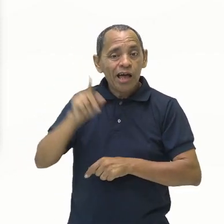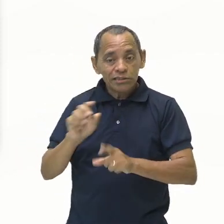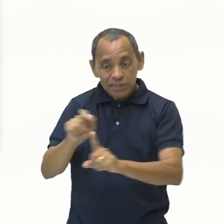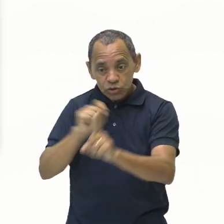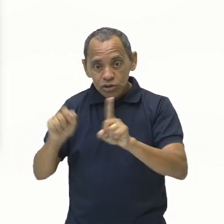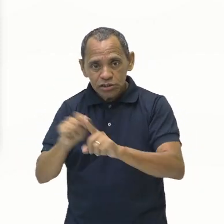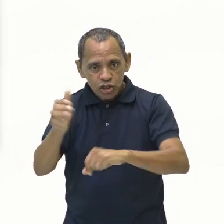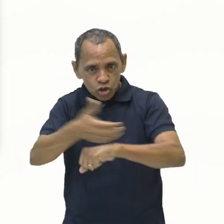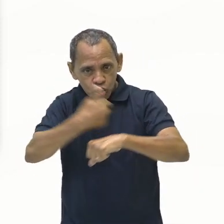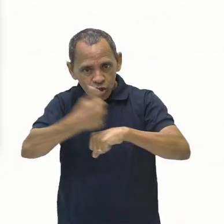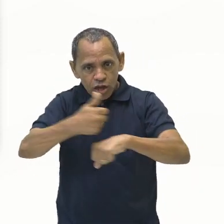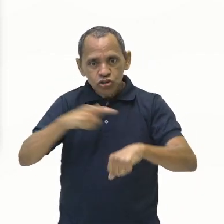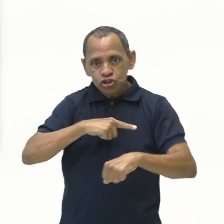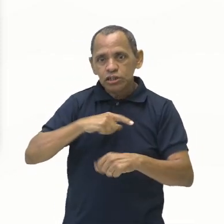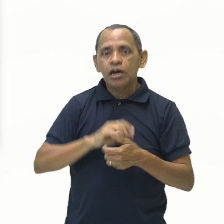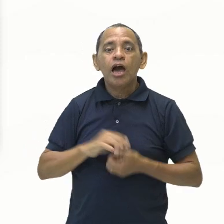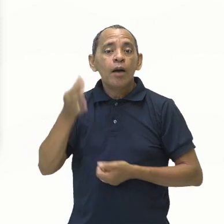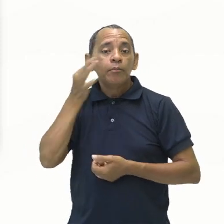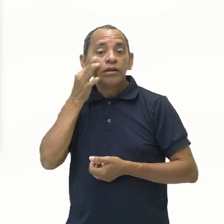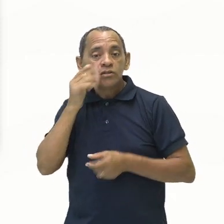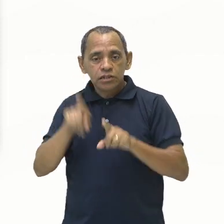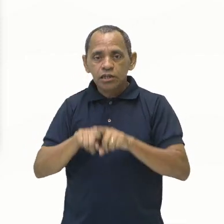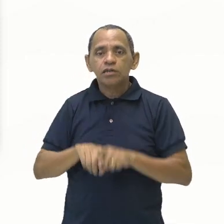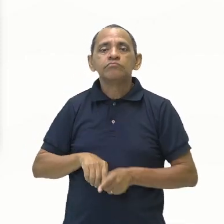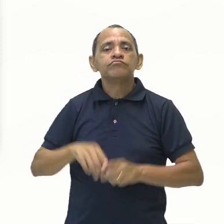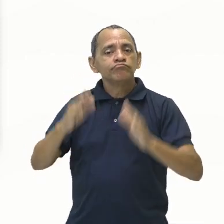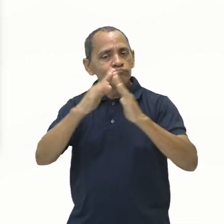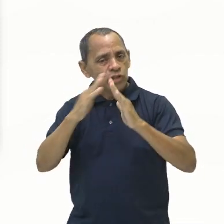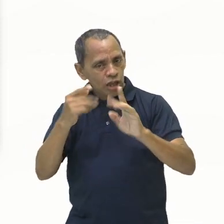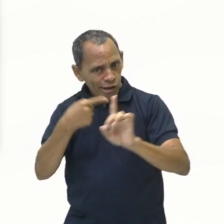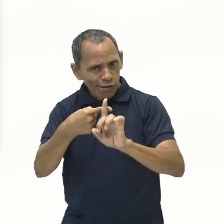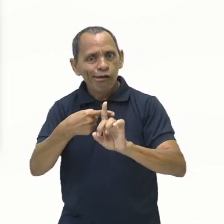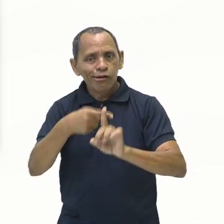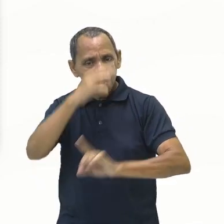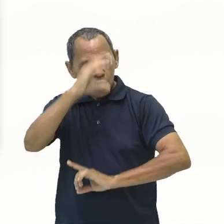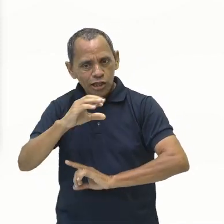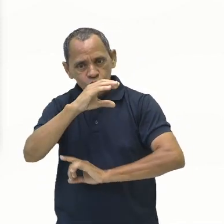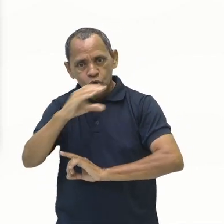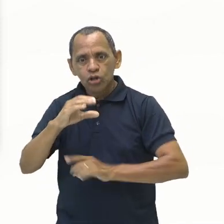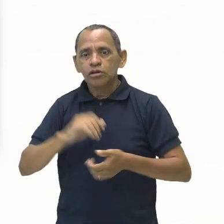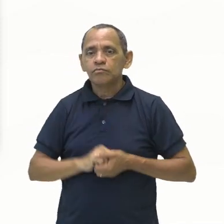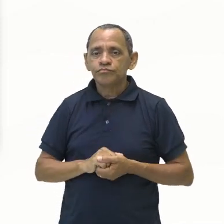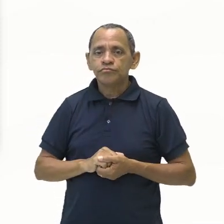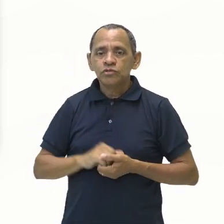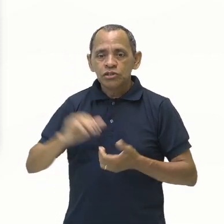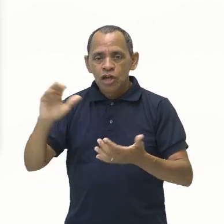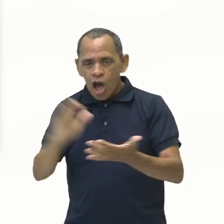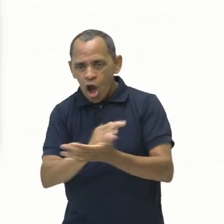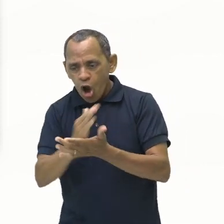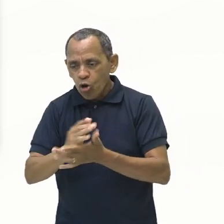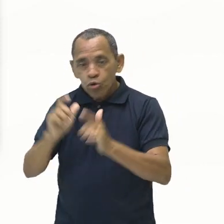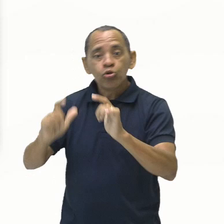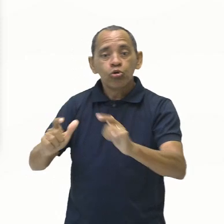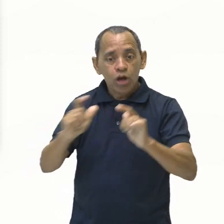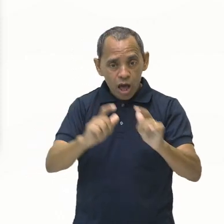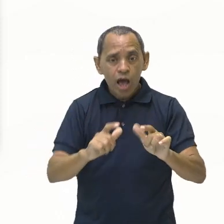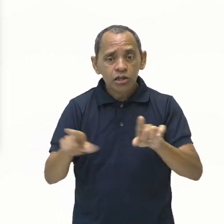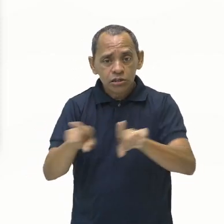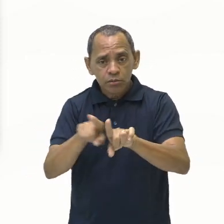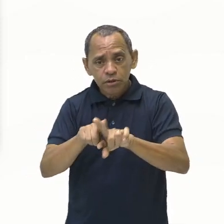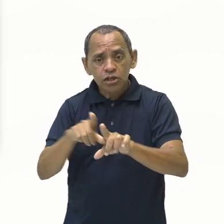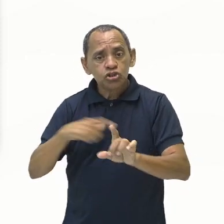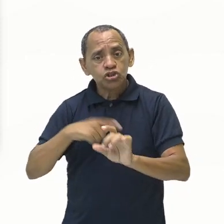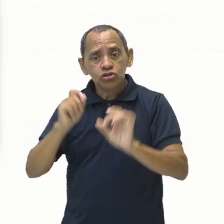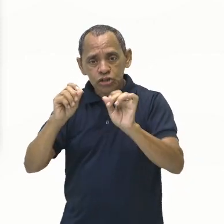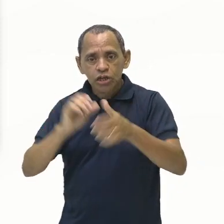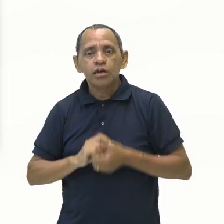Brasil, havia a presença da Igreja Católica e em alguns engenhos havia a presença dessas